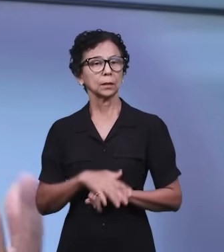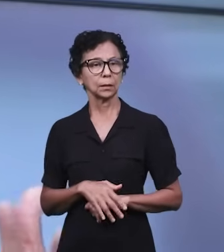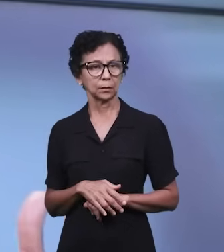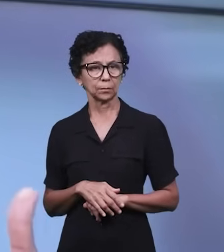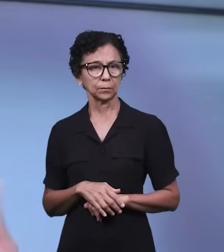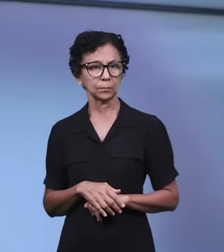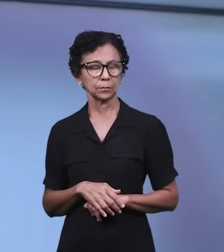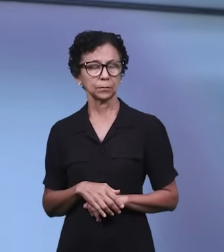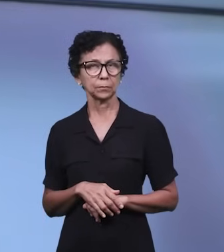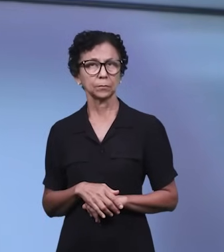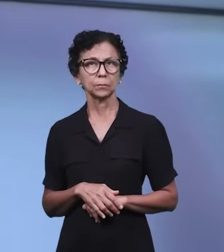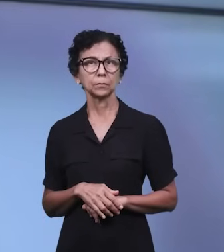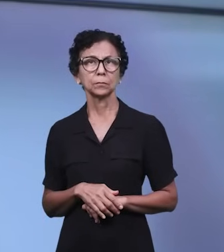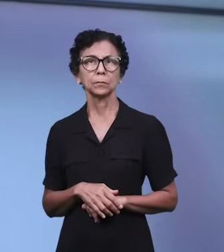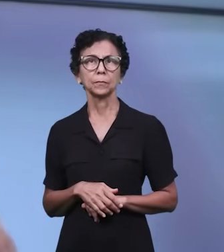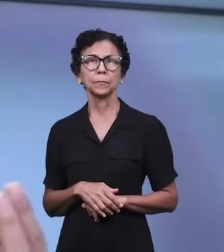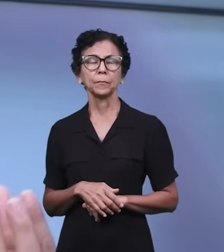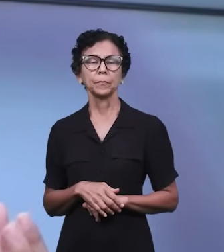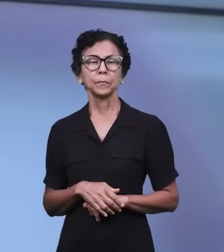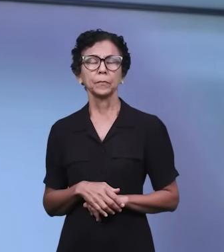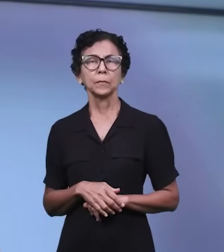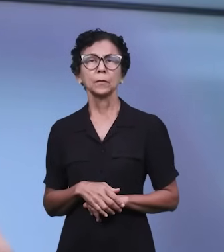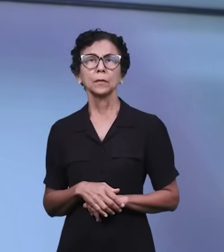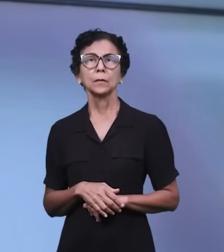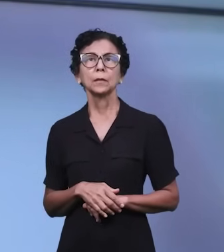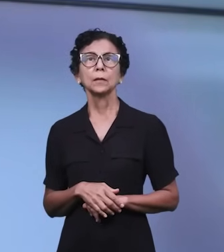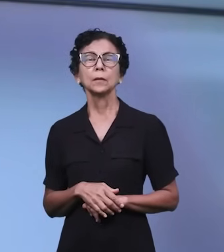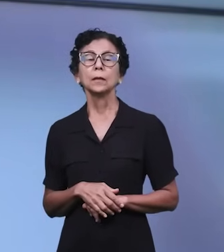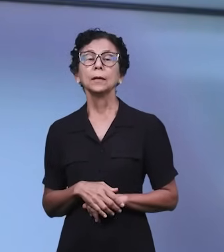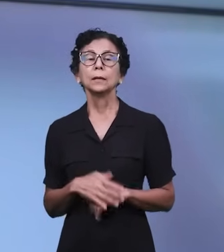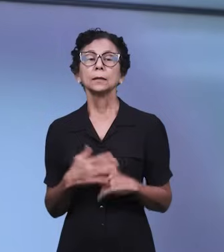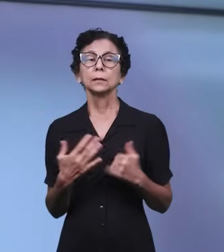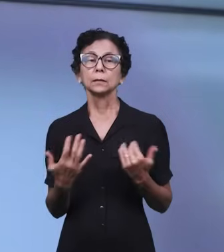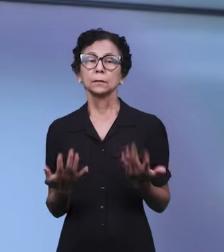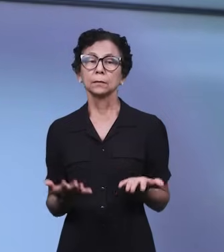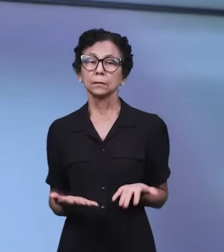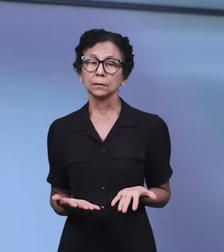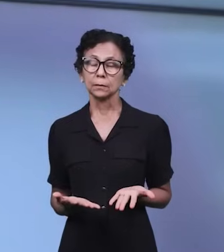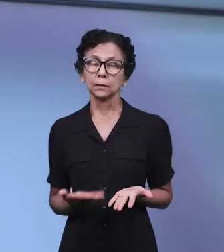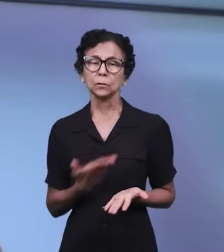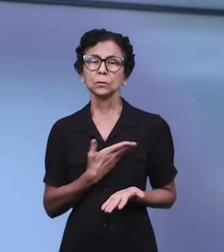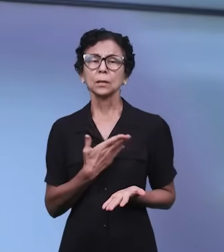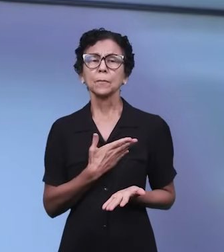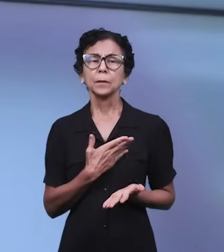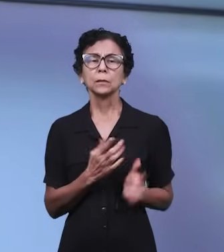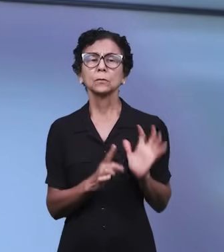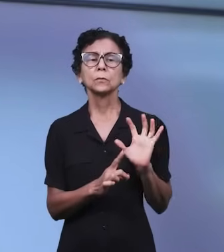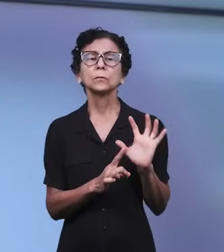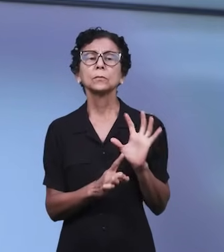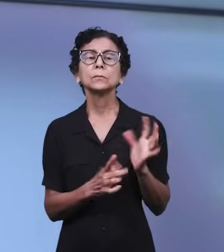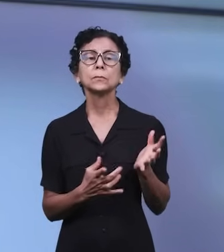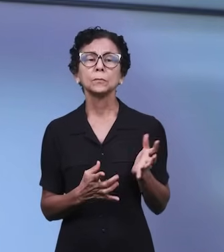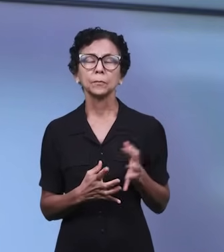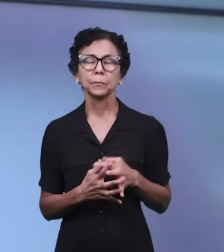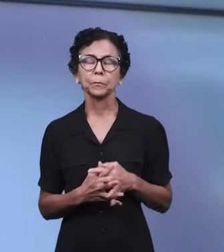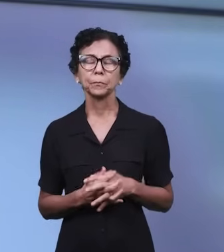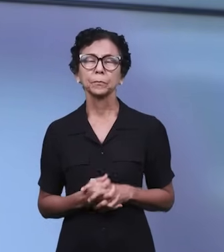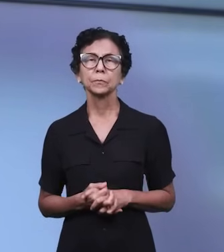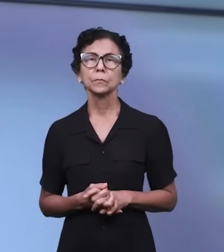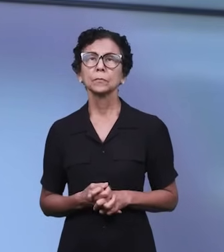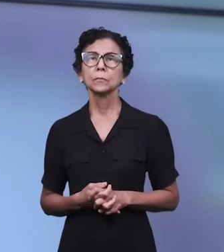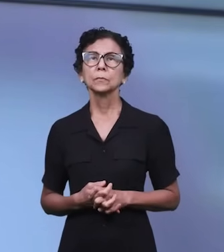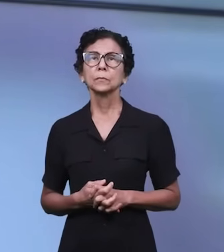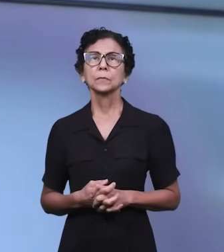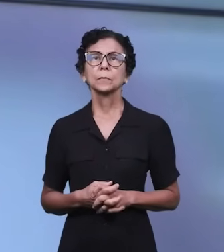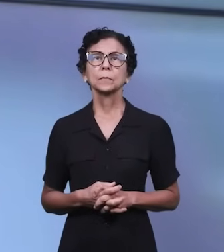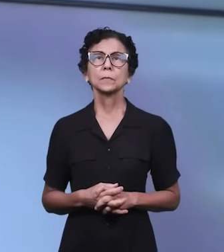né, os seus colegas. Então, as decisões em relação à vida profissional são ainda do campo do desconhecido